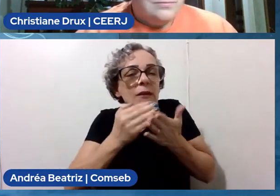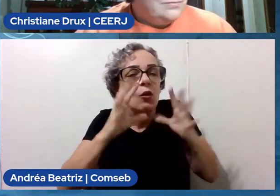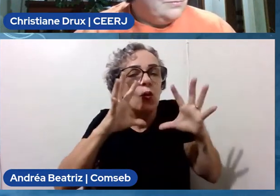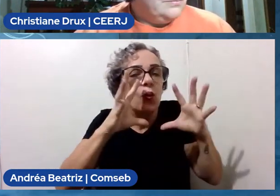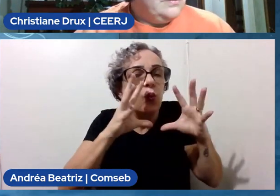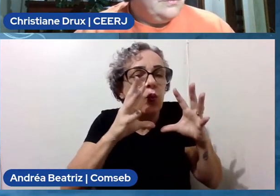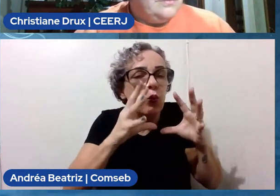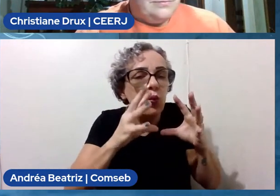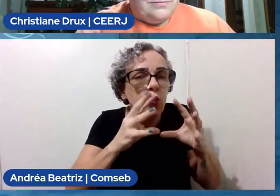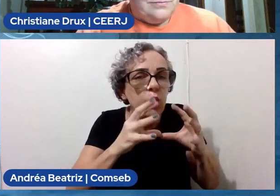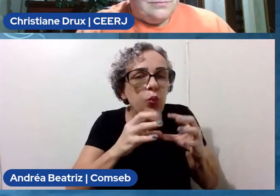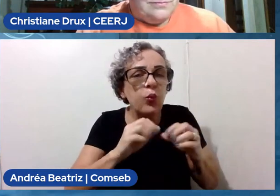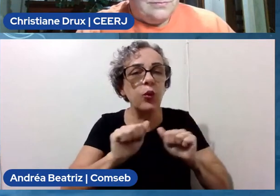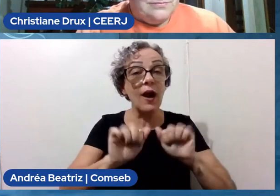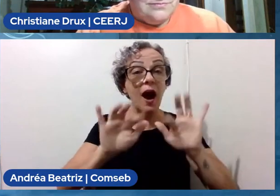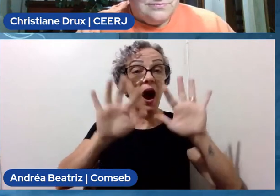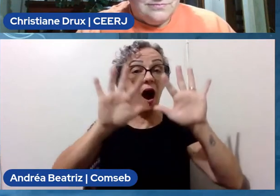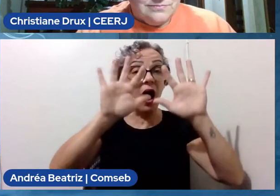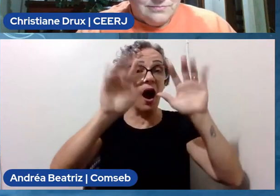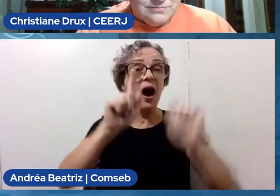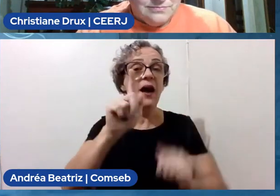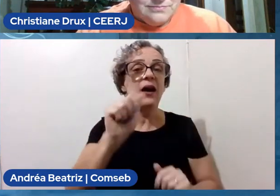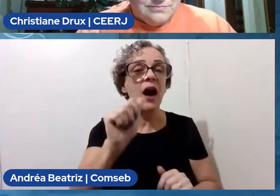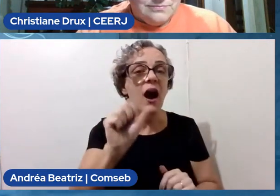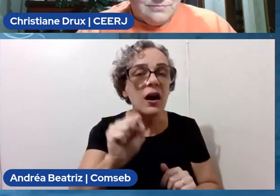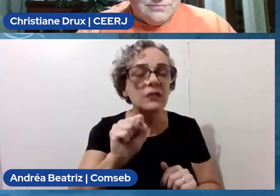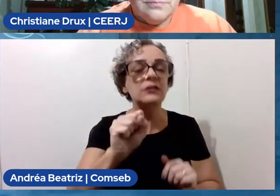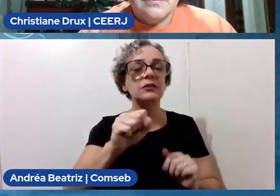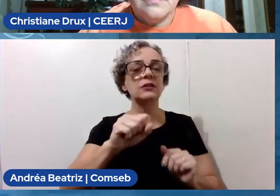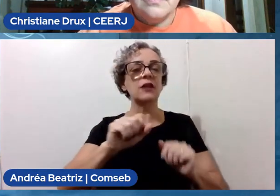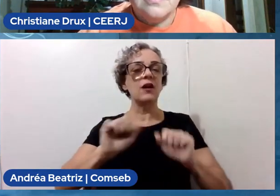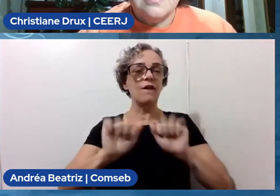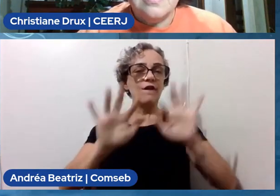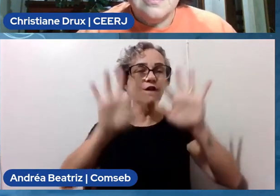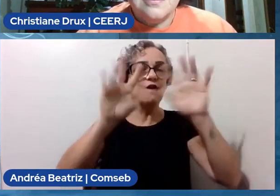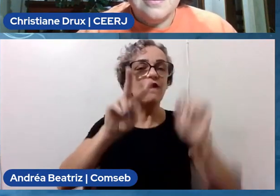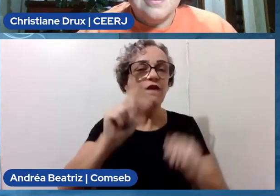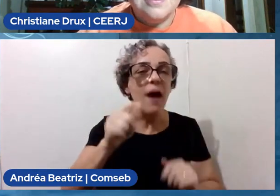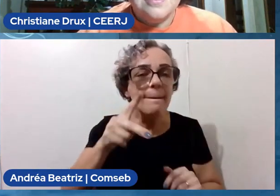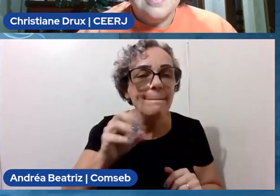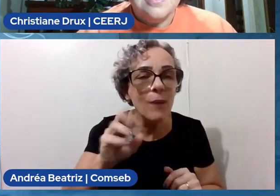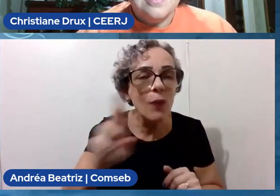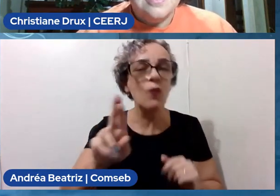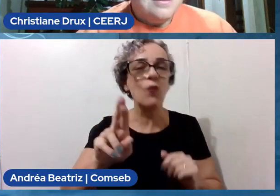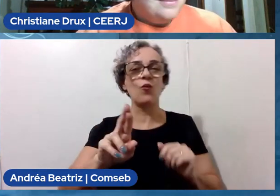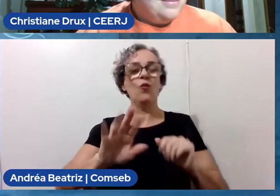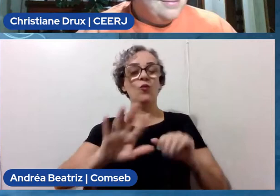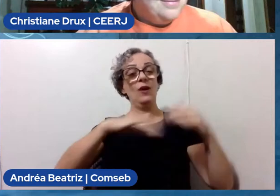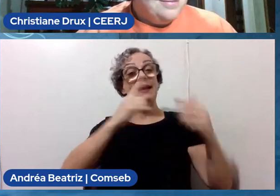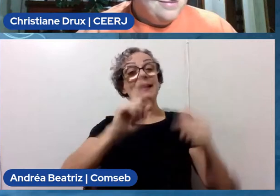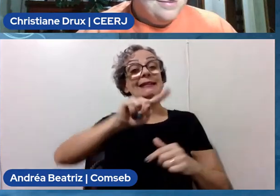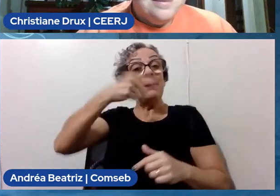gases, formando os vapores, quer dizer, as coisas foram se ajeitando. E aí, veja que interessante, a segunda parte da